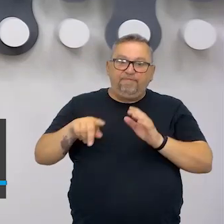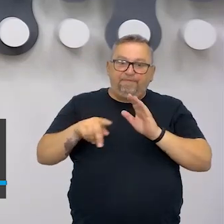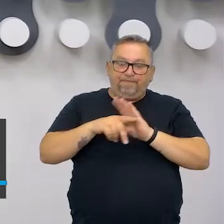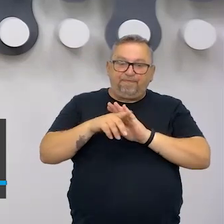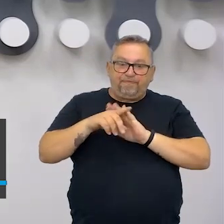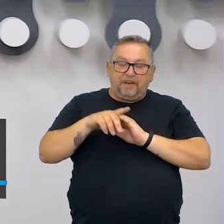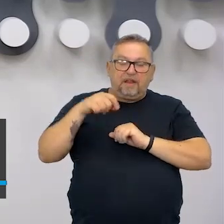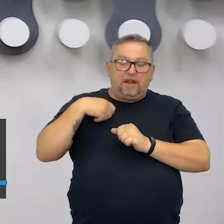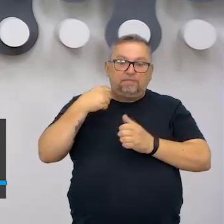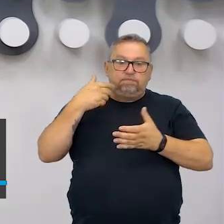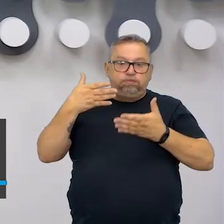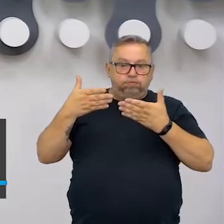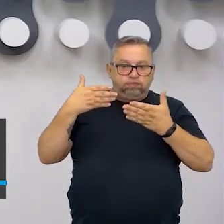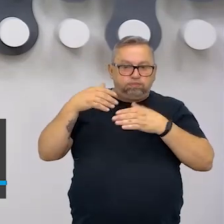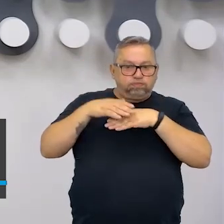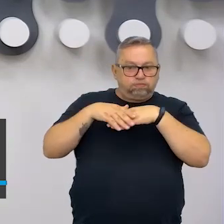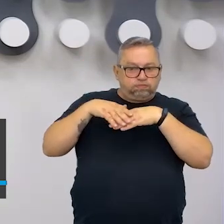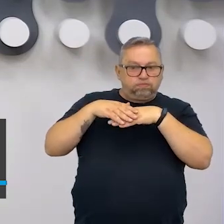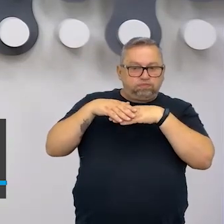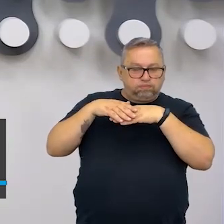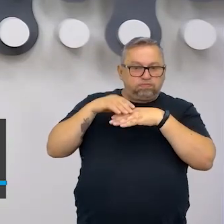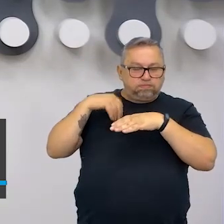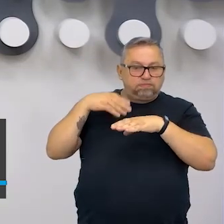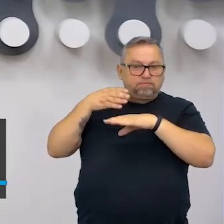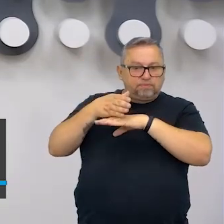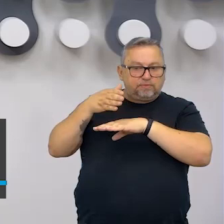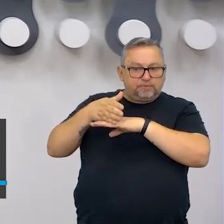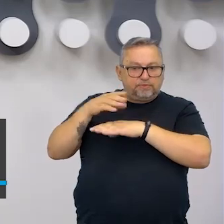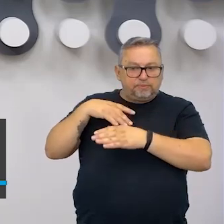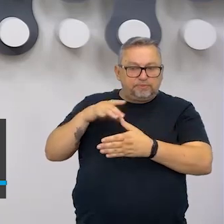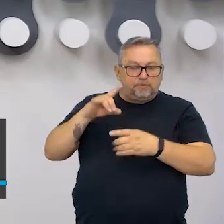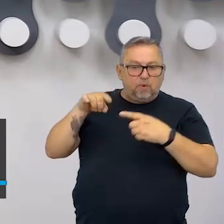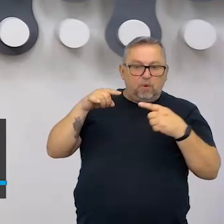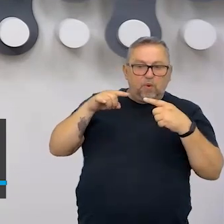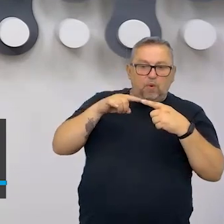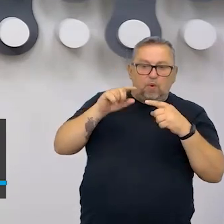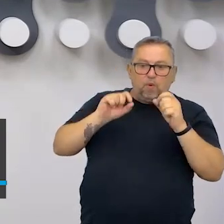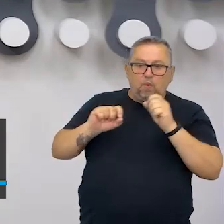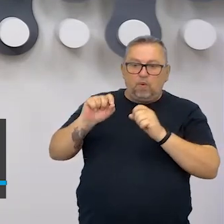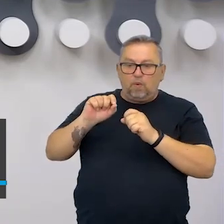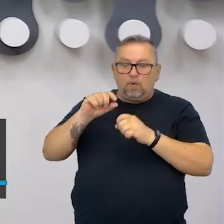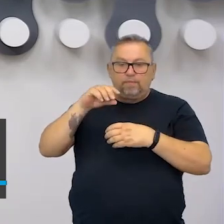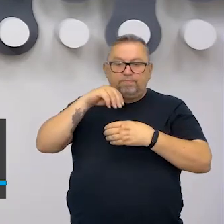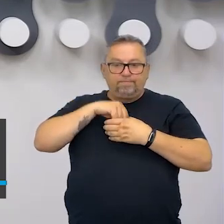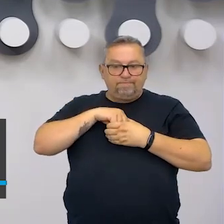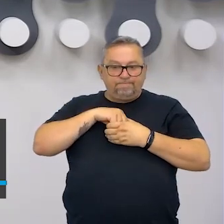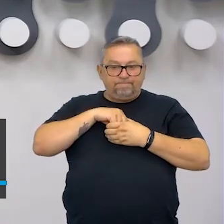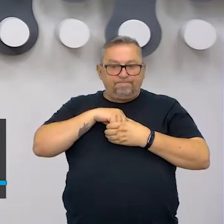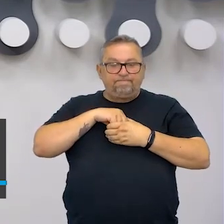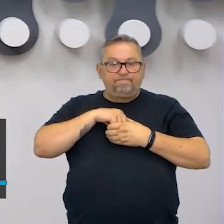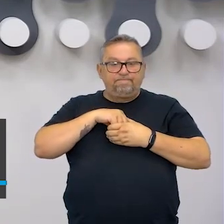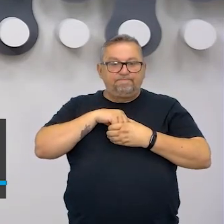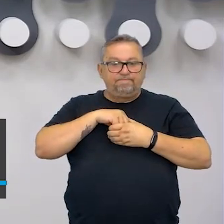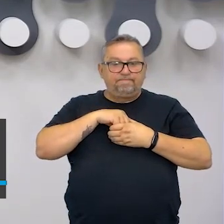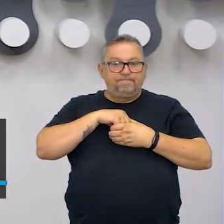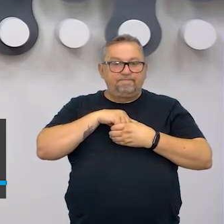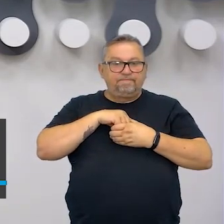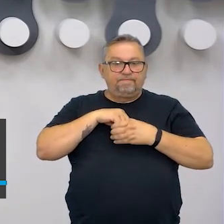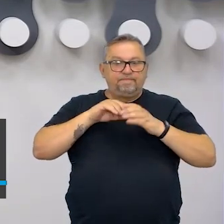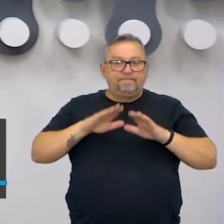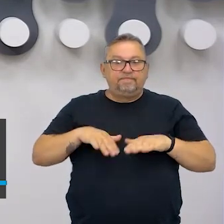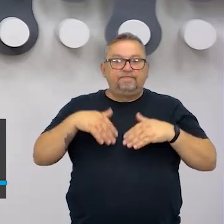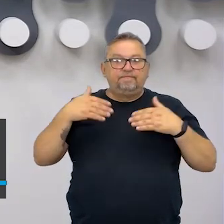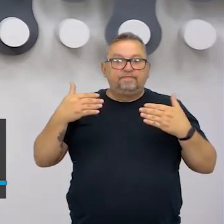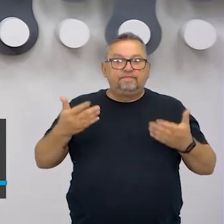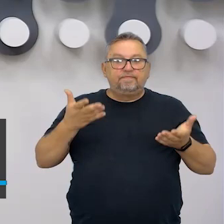dialética, ou seja, que realiza esse trânsito entre o que é objetivo e o que é subjetivo também. Então,